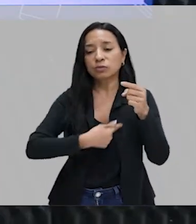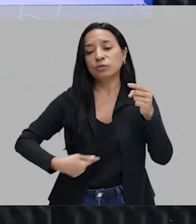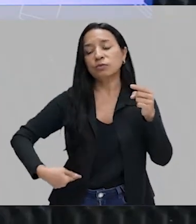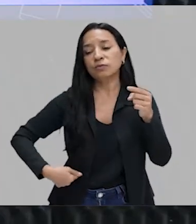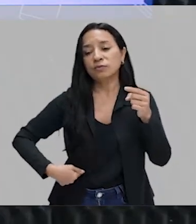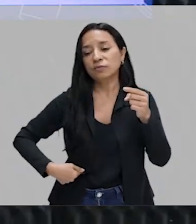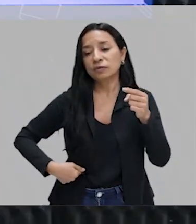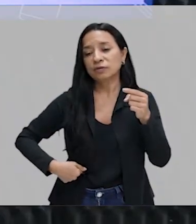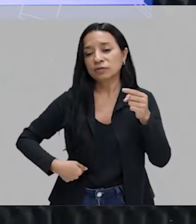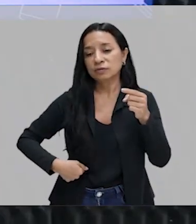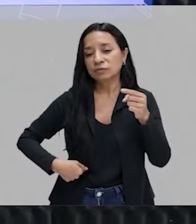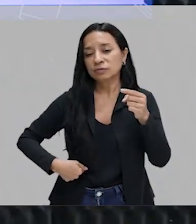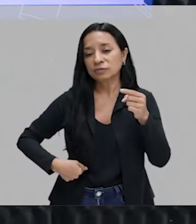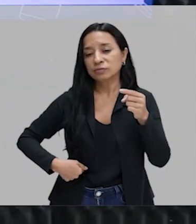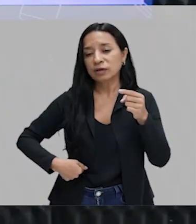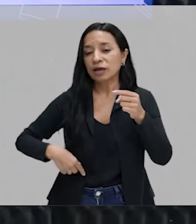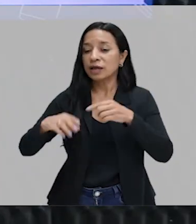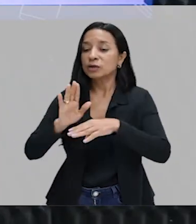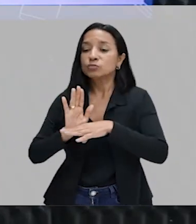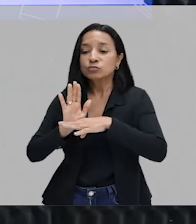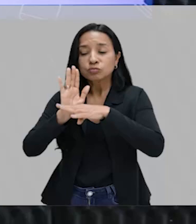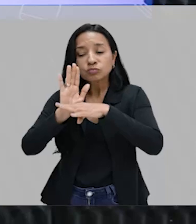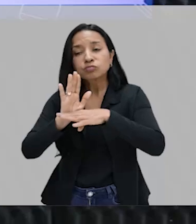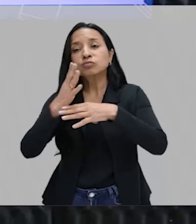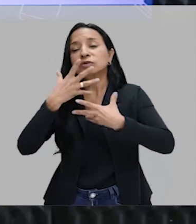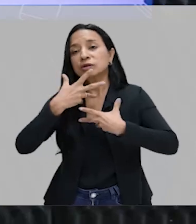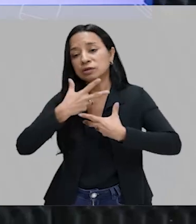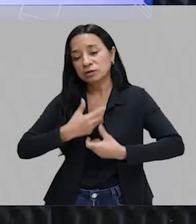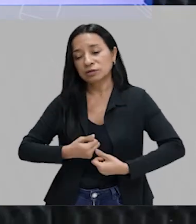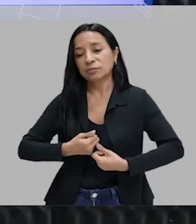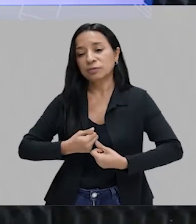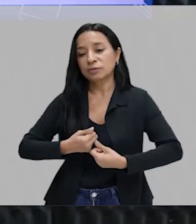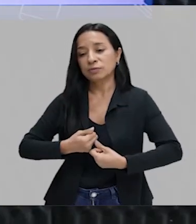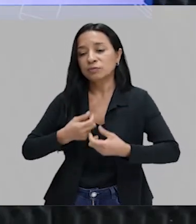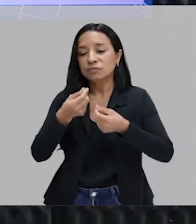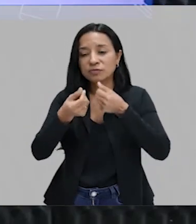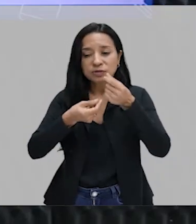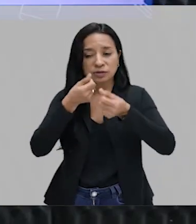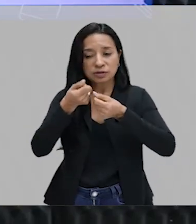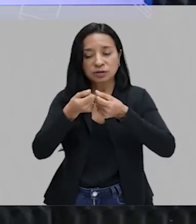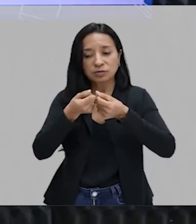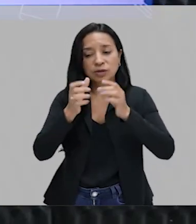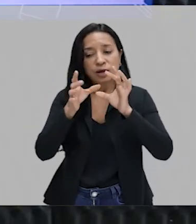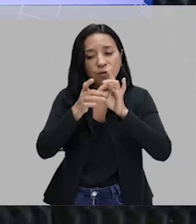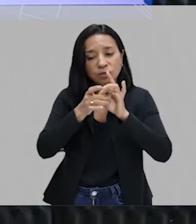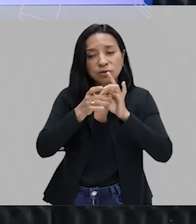diante do socorro que ele recebeu, o socorro financeiro da União Europeia